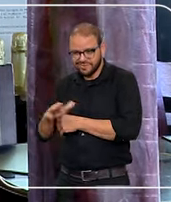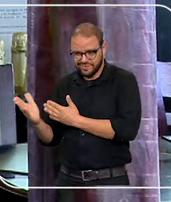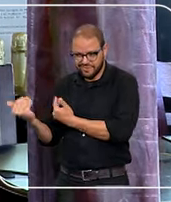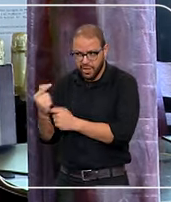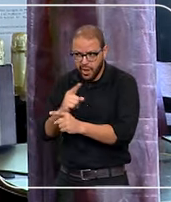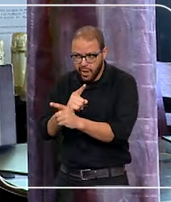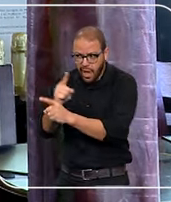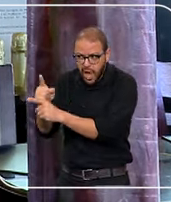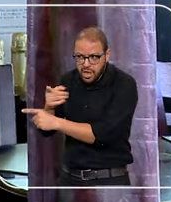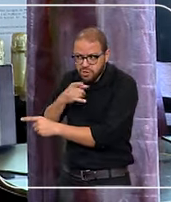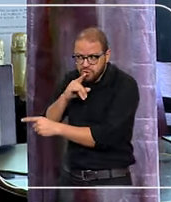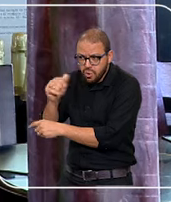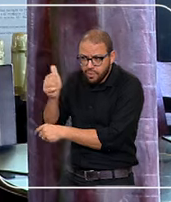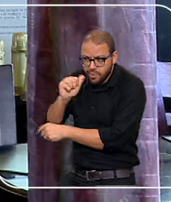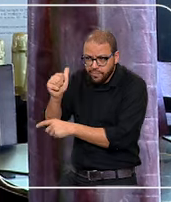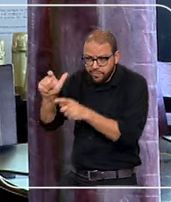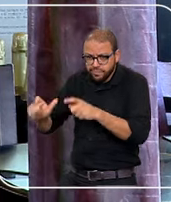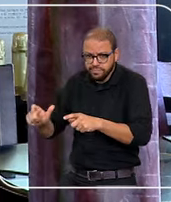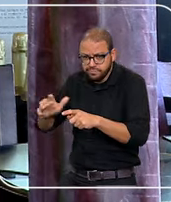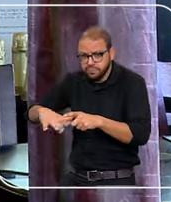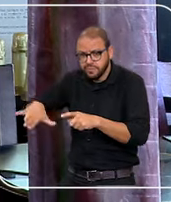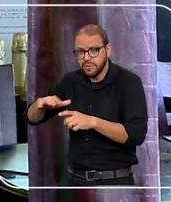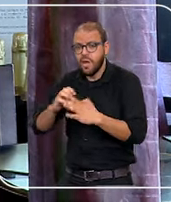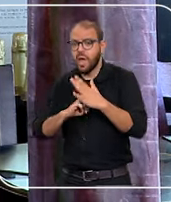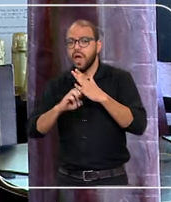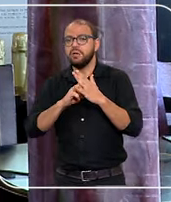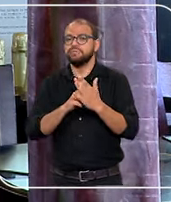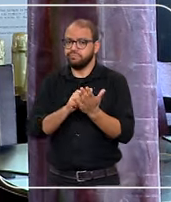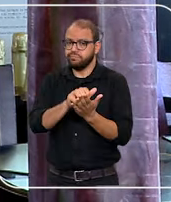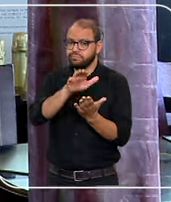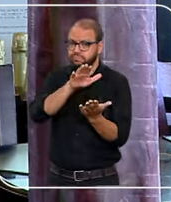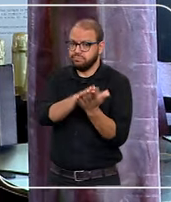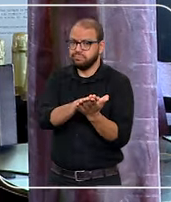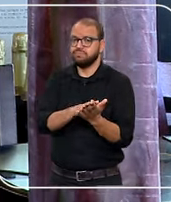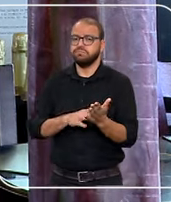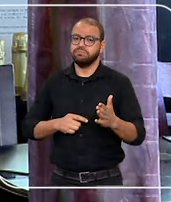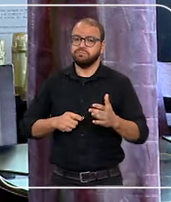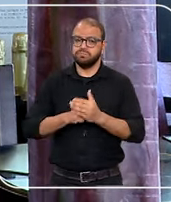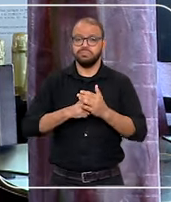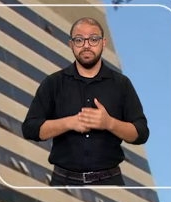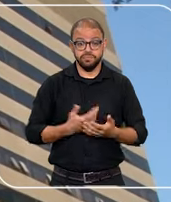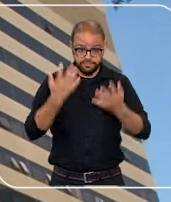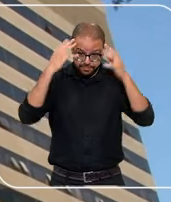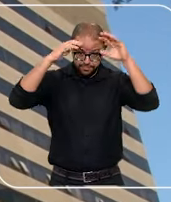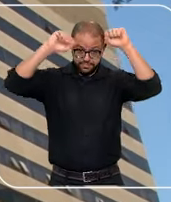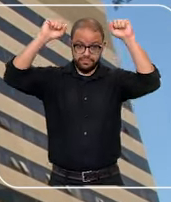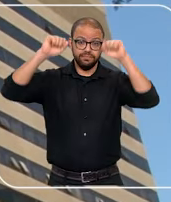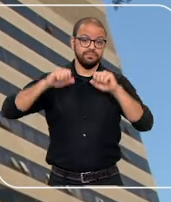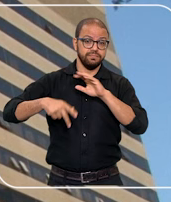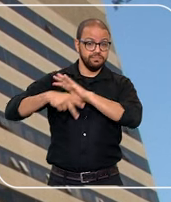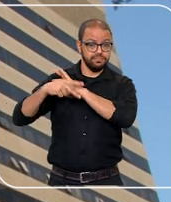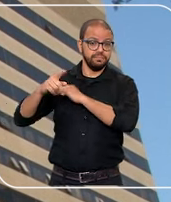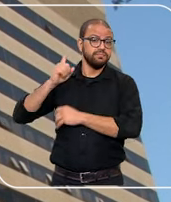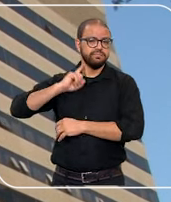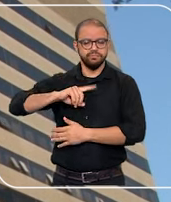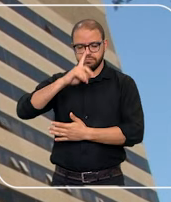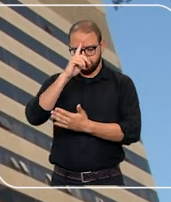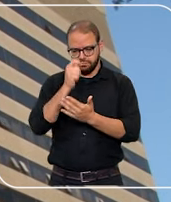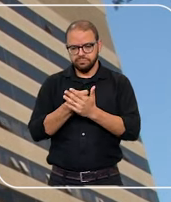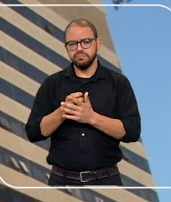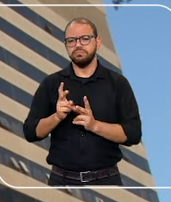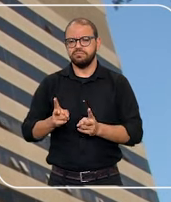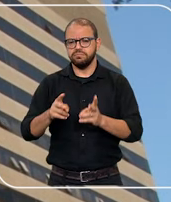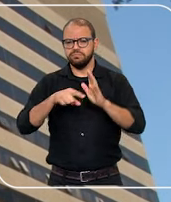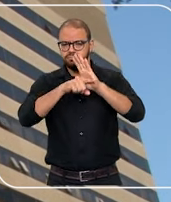Juventude encontrarem menores ingerindo bebidas alcoólicas no local, a empresa foi condenada a pagar multa. O Tribunal de Justiça de Minas Gerais